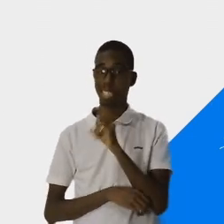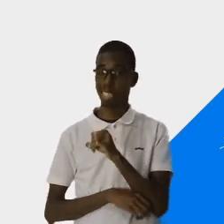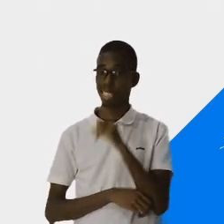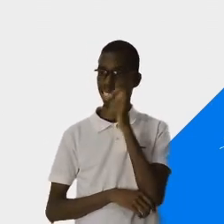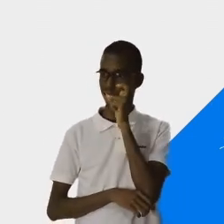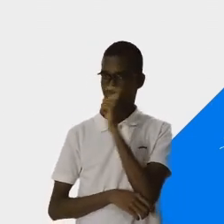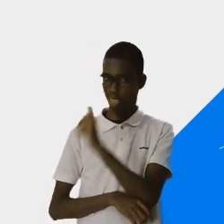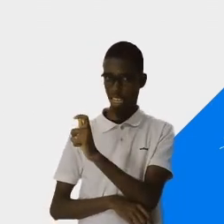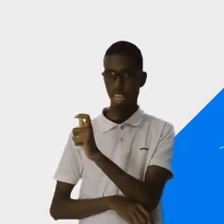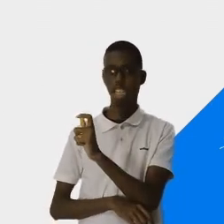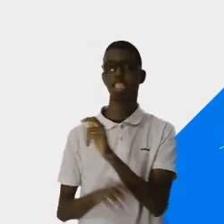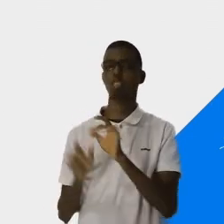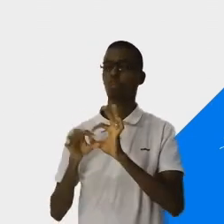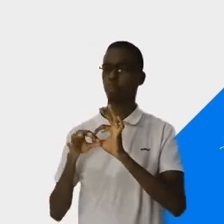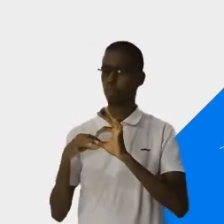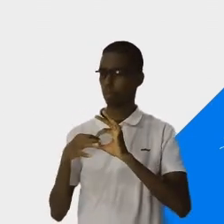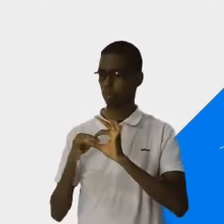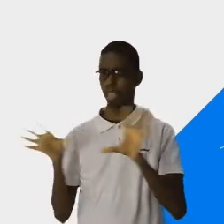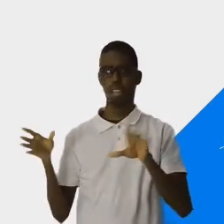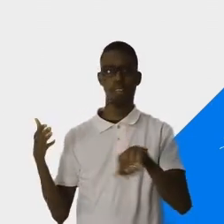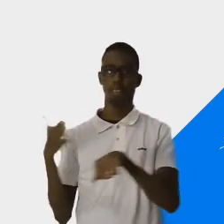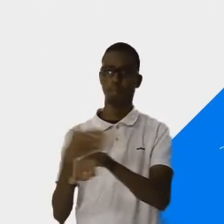conhecer.